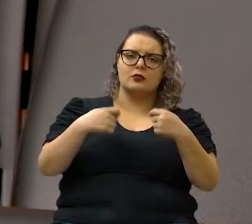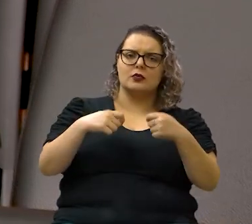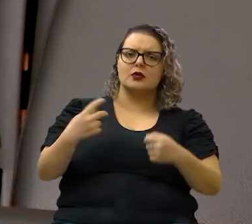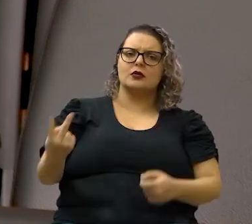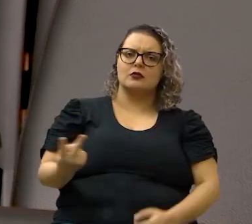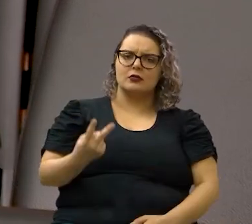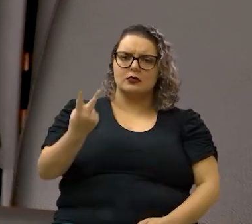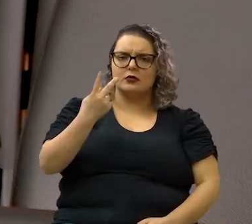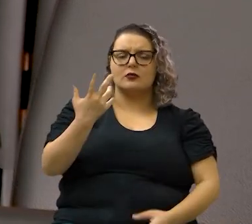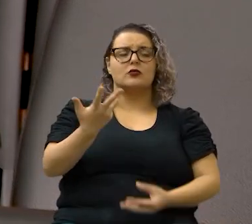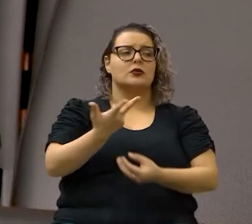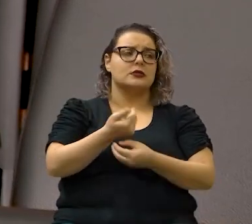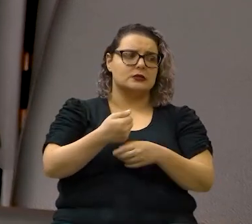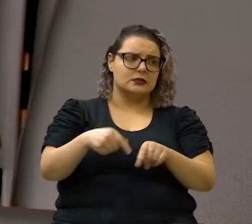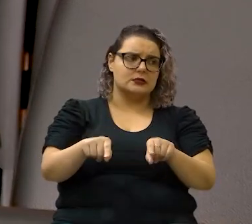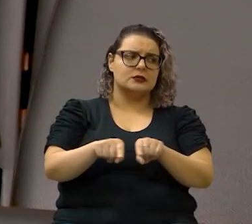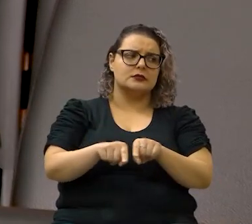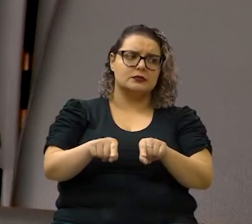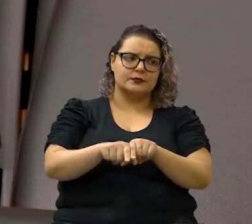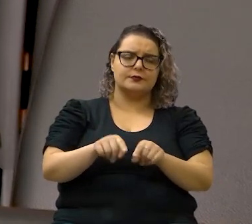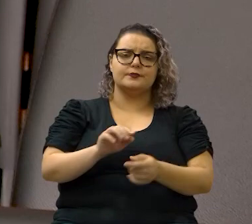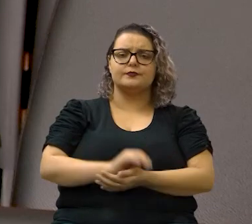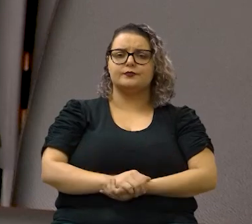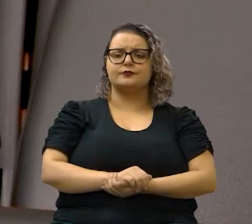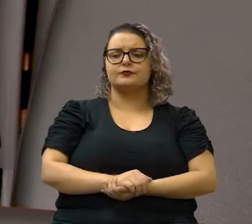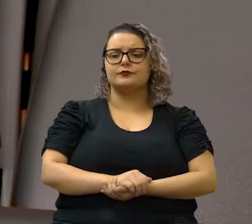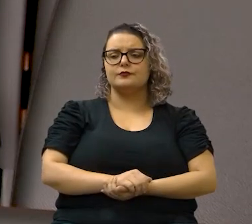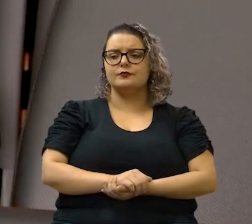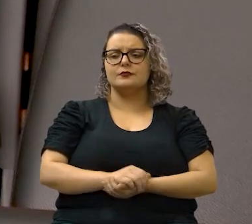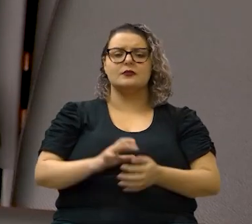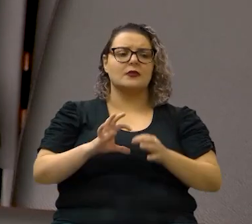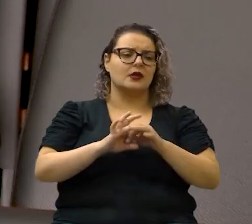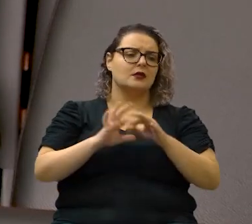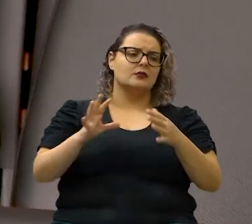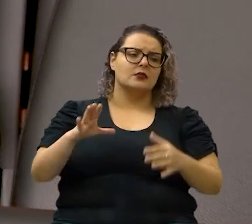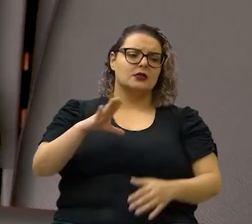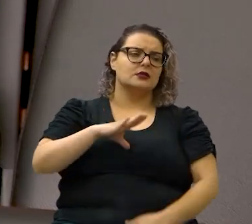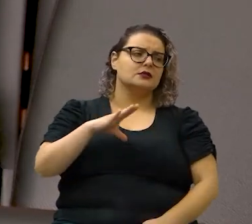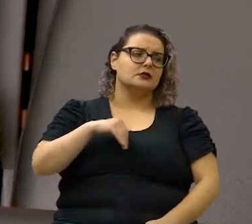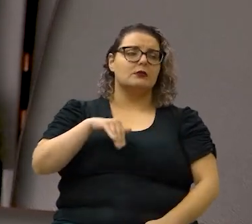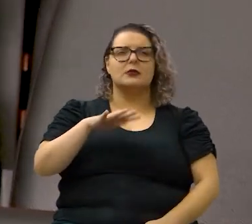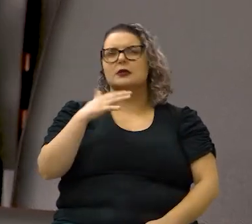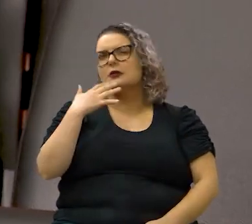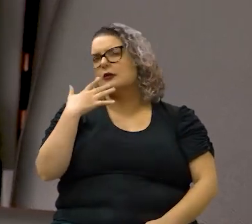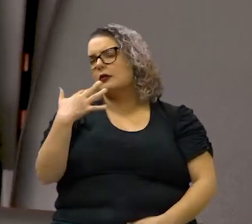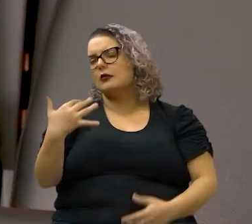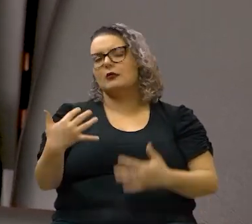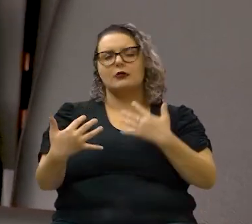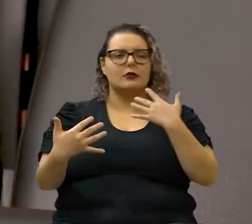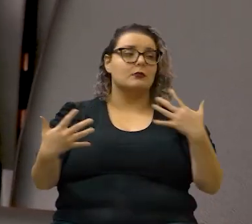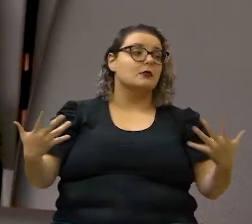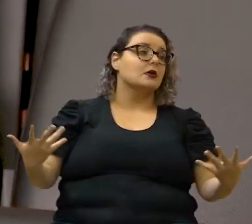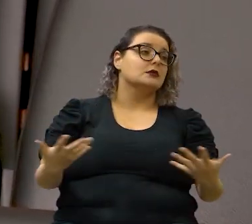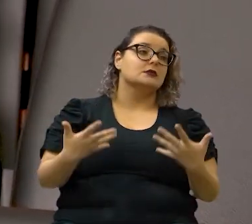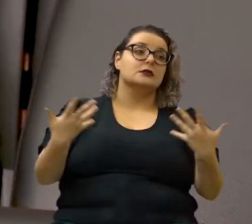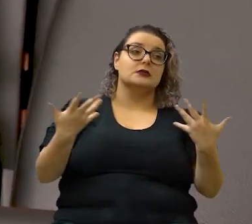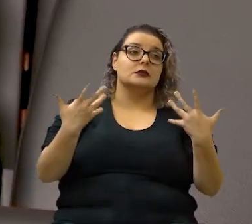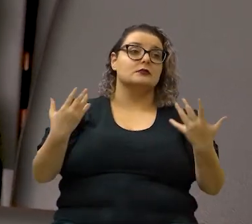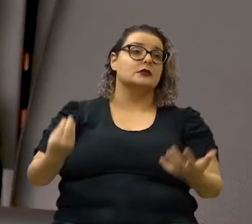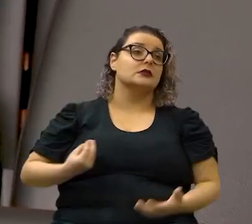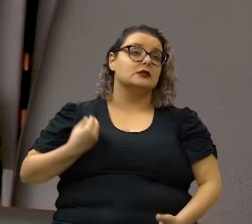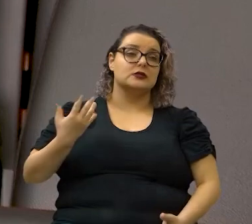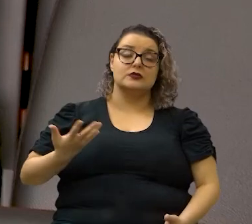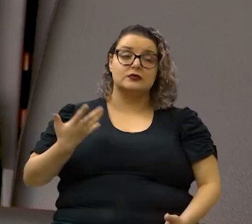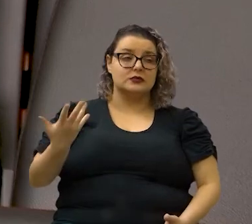muito essa arte que permite também que a cidade fique mais colorida, mais alegre, mais